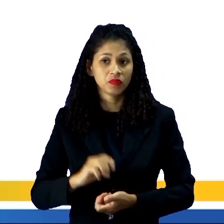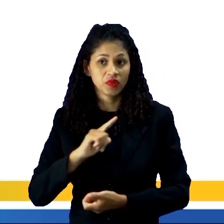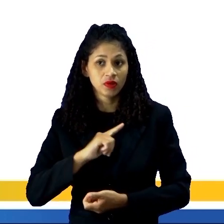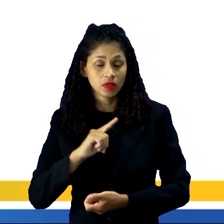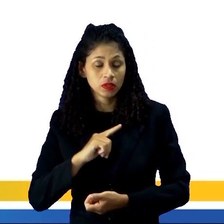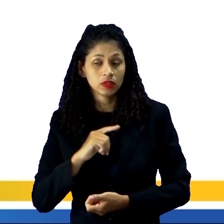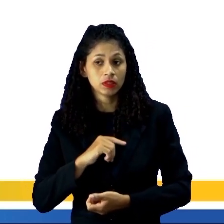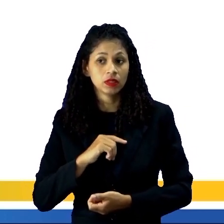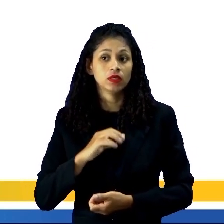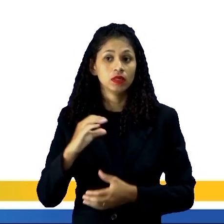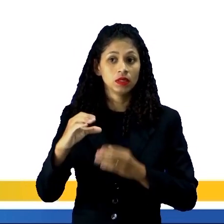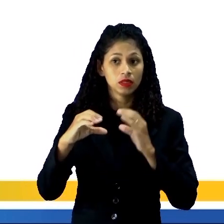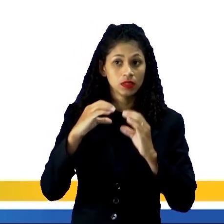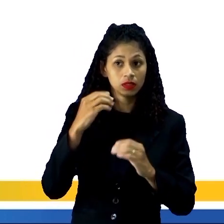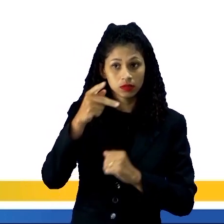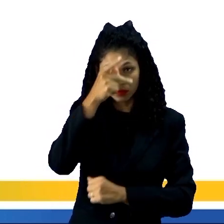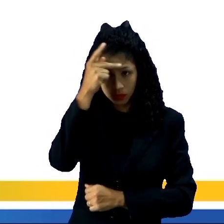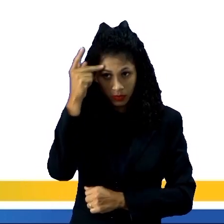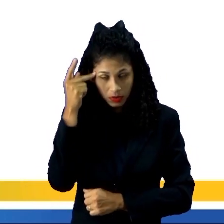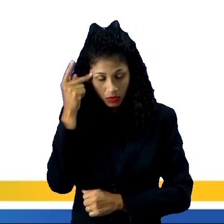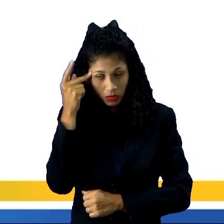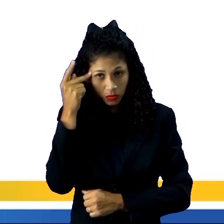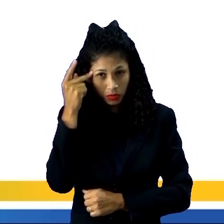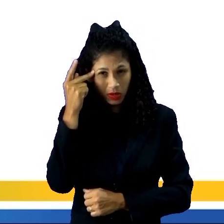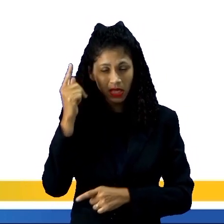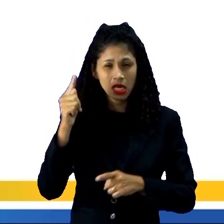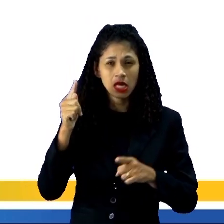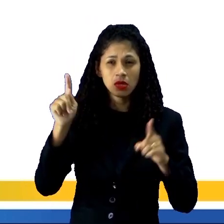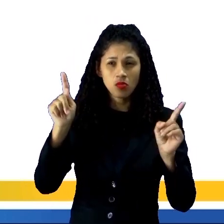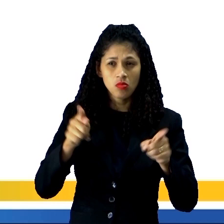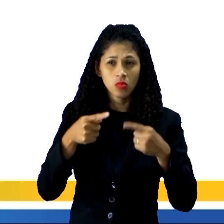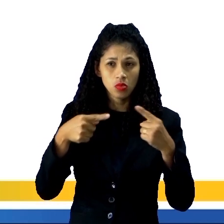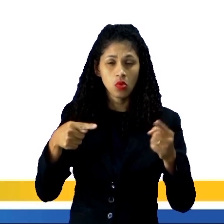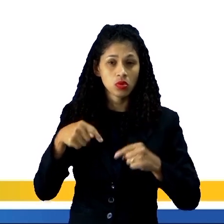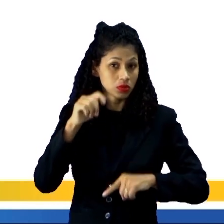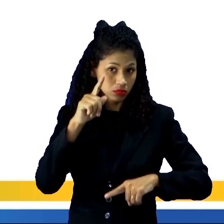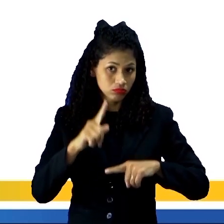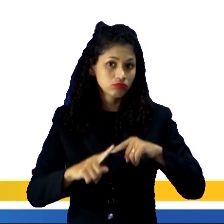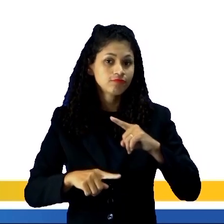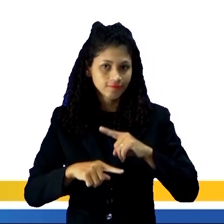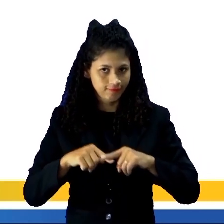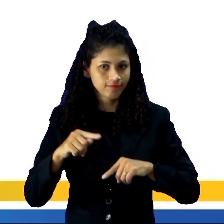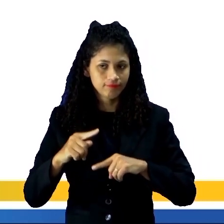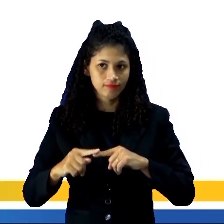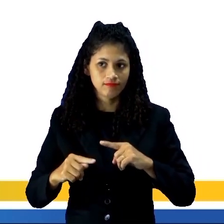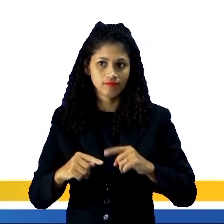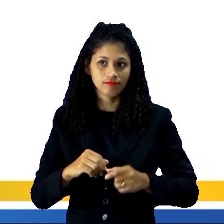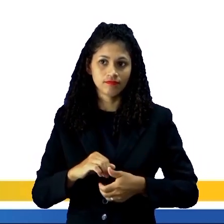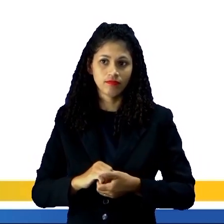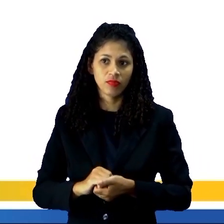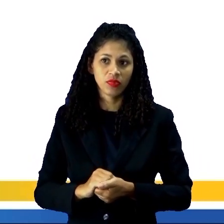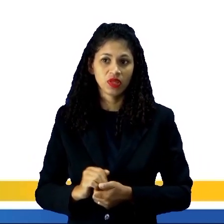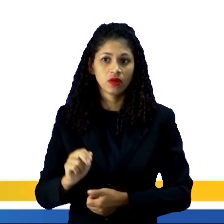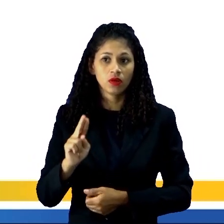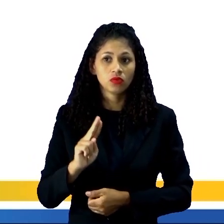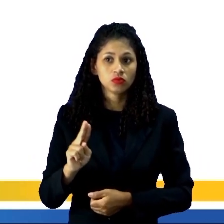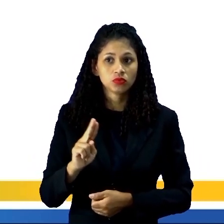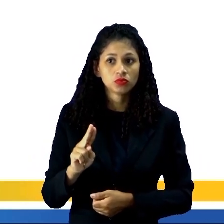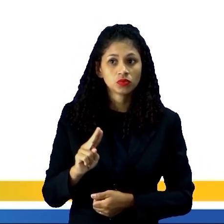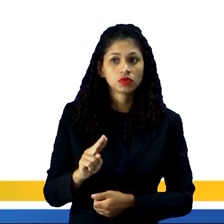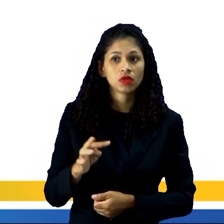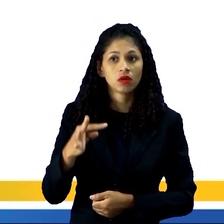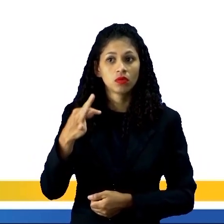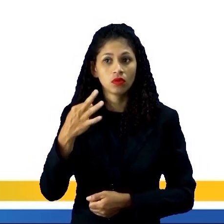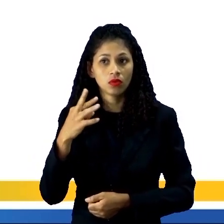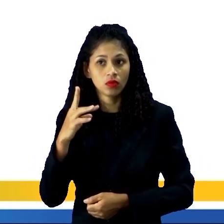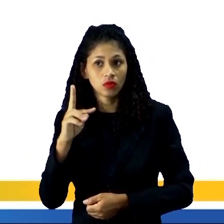são pessoas, e músicas, que são coisas. Então, vocês têm ali, né, o that, que vai servir tanto para